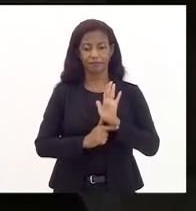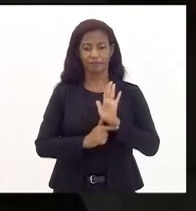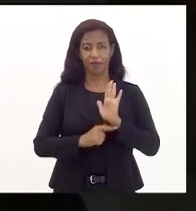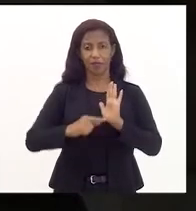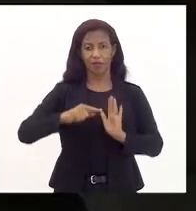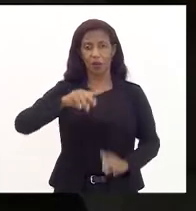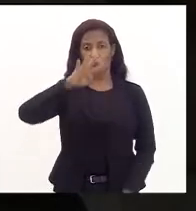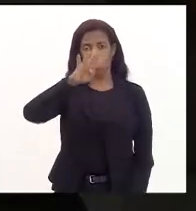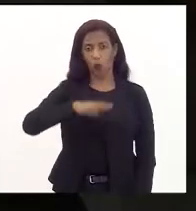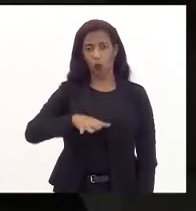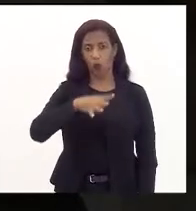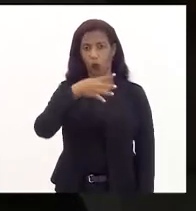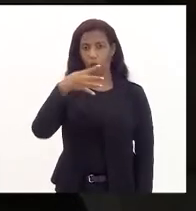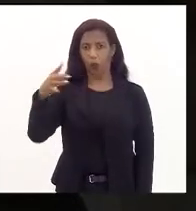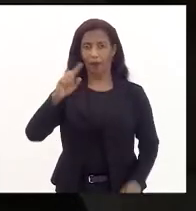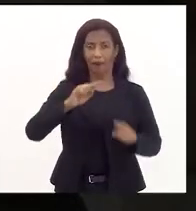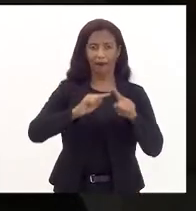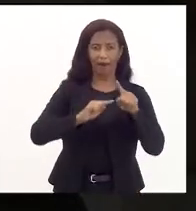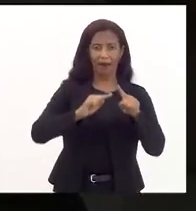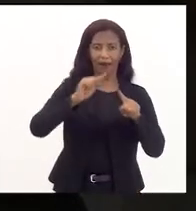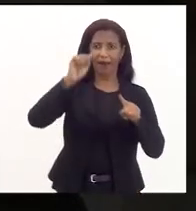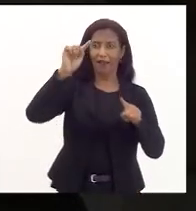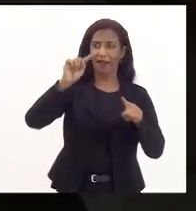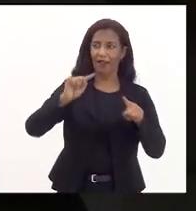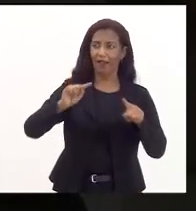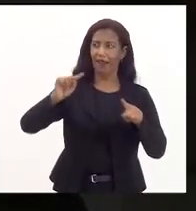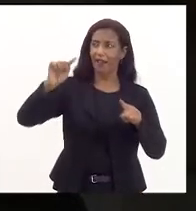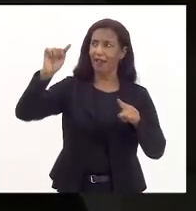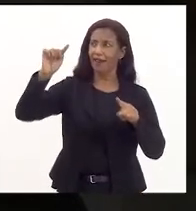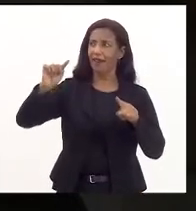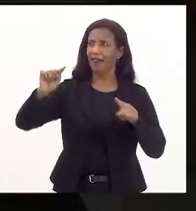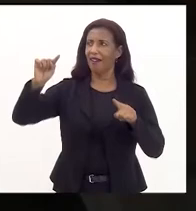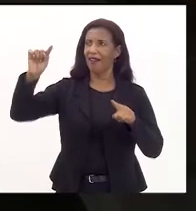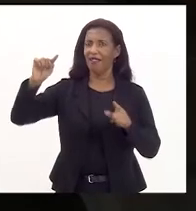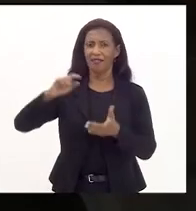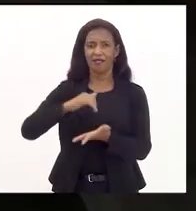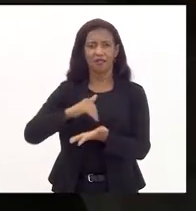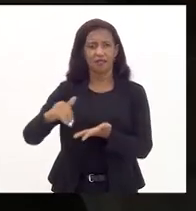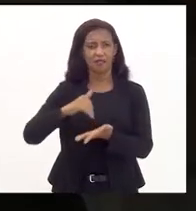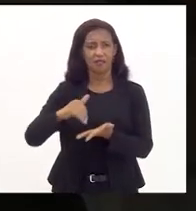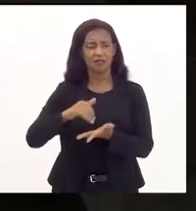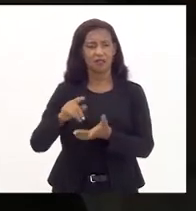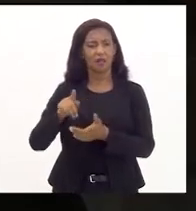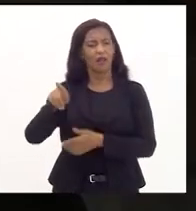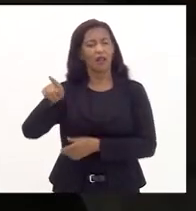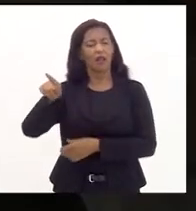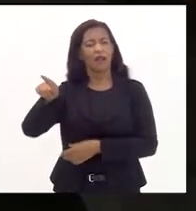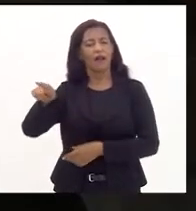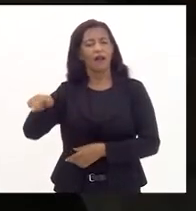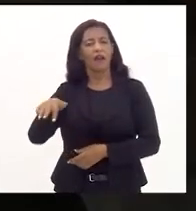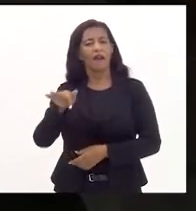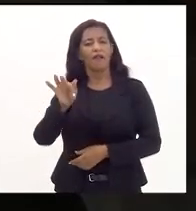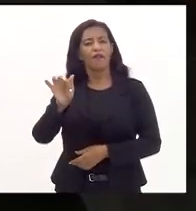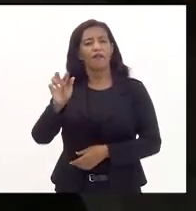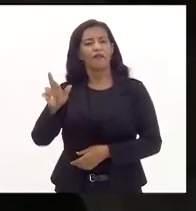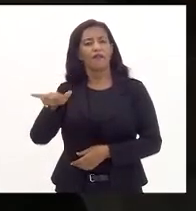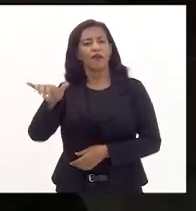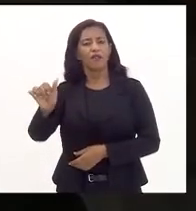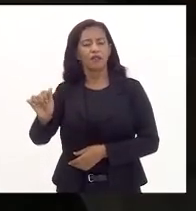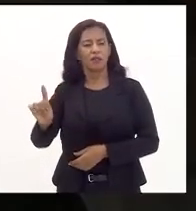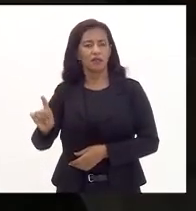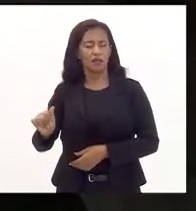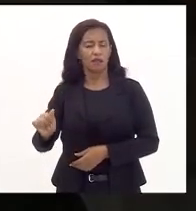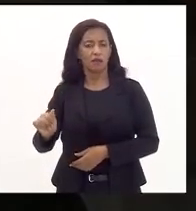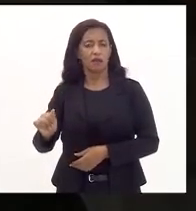que foi estruturado já há algum tempo pela Secretaria de Fazenda sobre a dívida